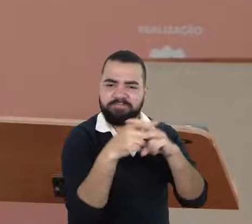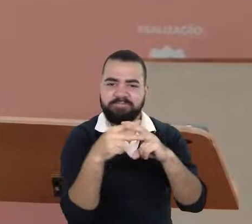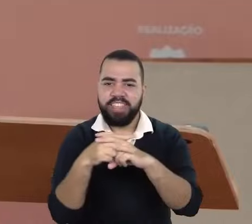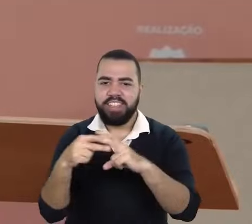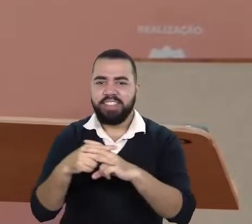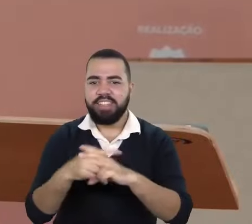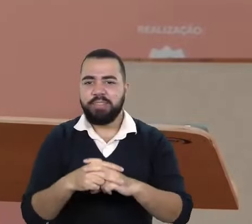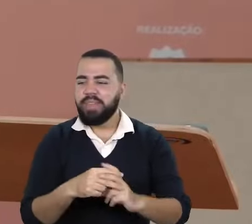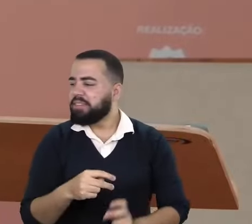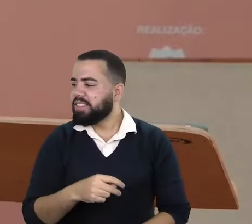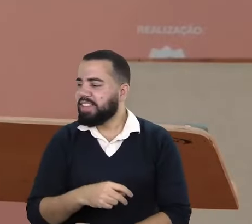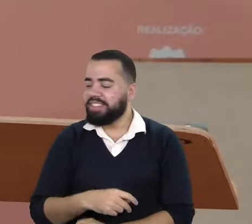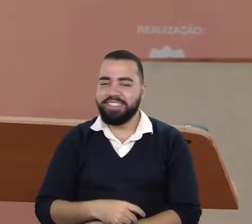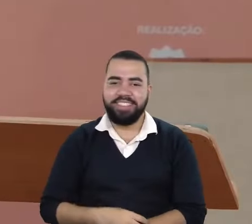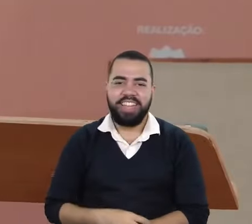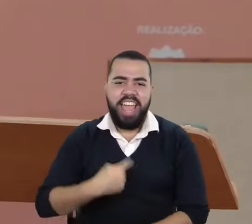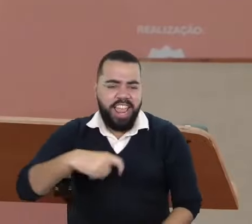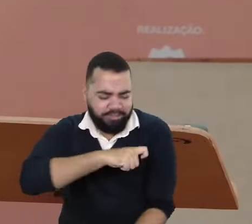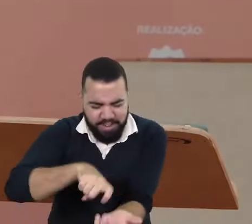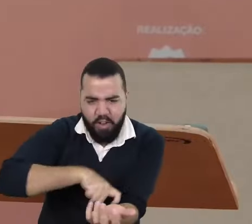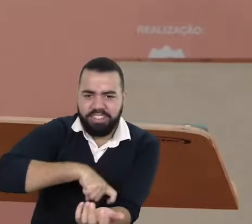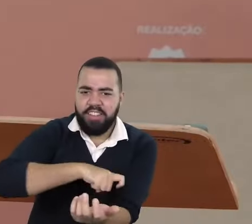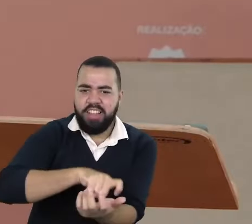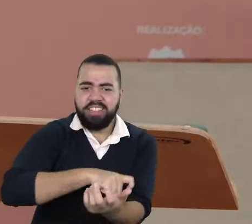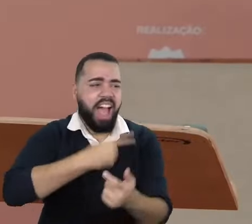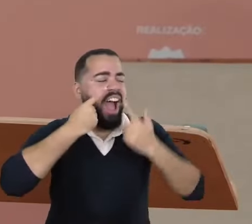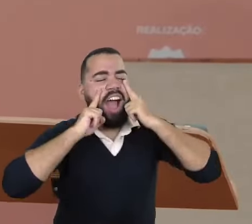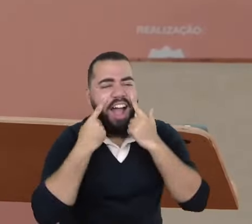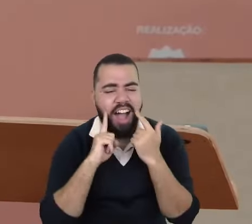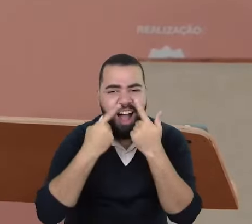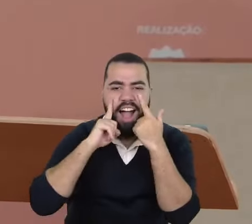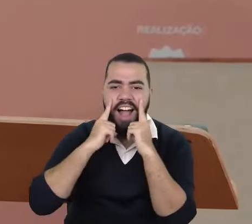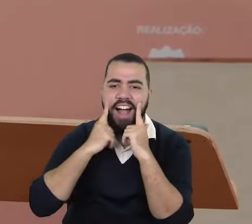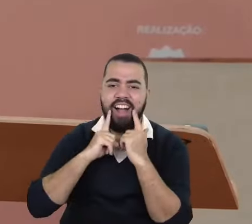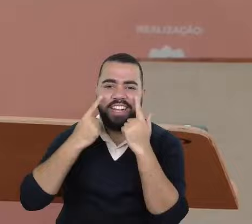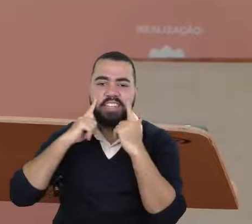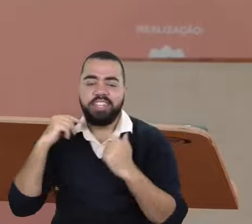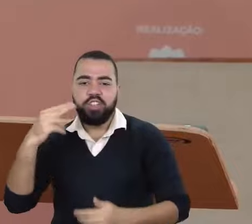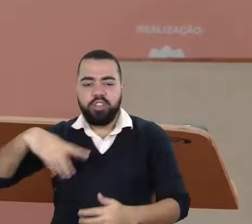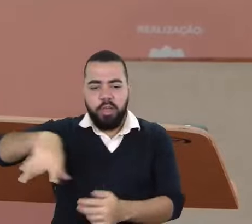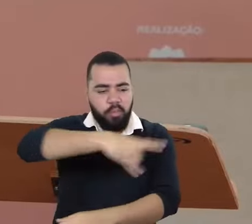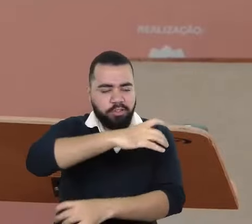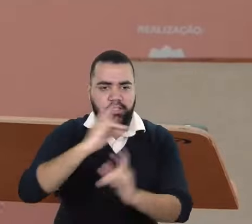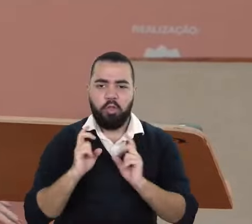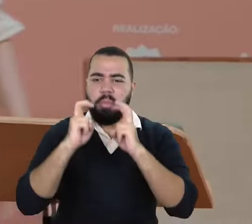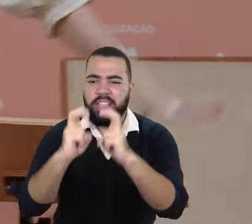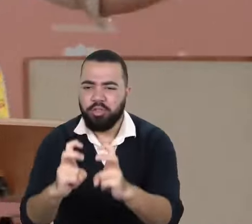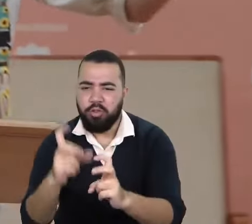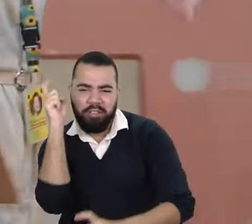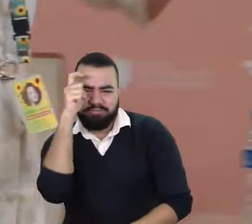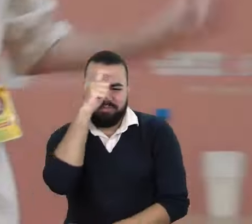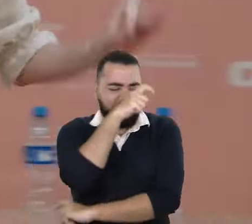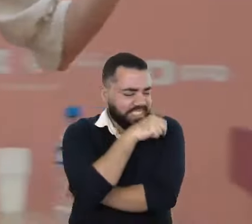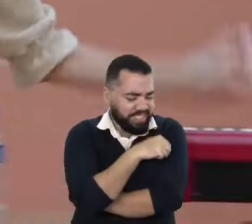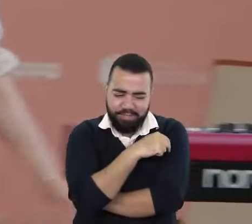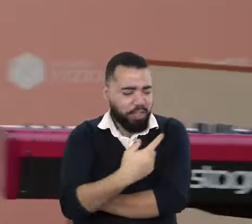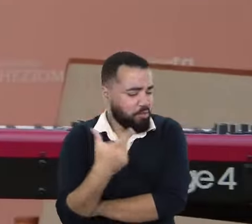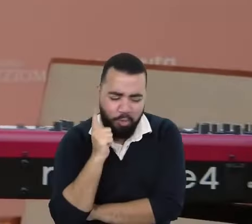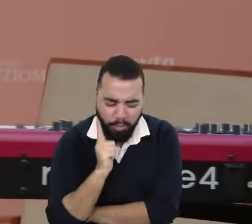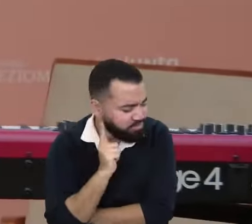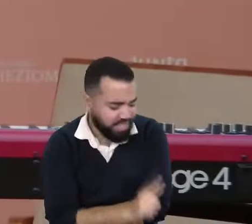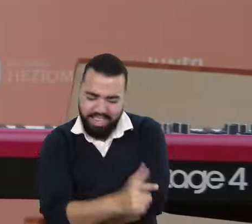negócio, assustada, tive uma crise, meu coração batendo forte, comecei a chorar, desmaiei no metrô, foi um caos. Cheguei em casa, falei, Cláudia, não dá